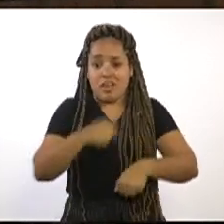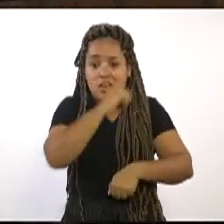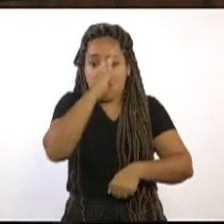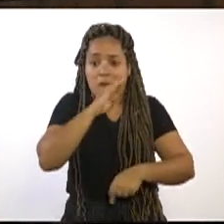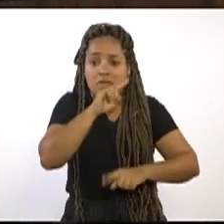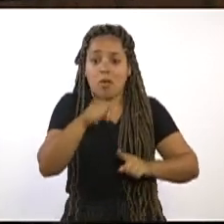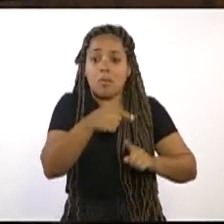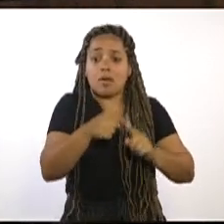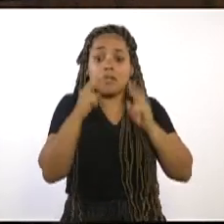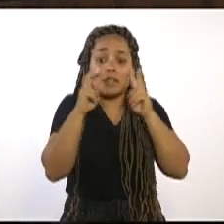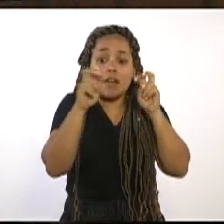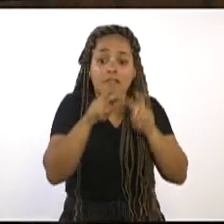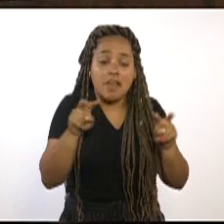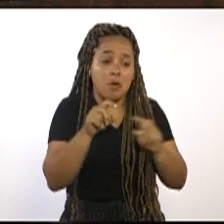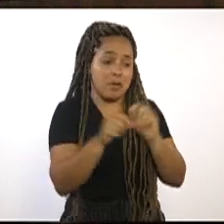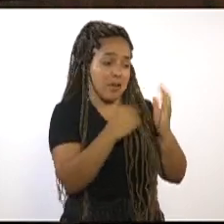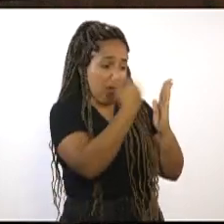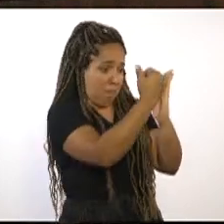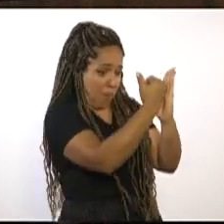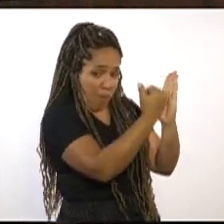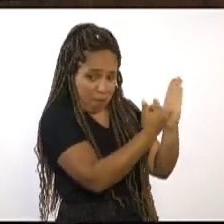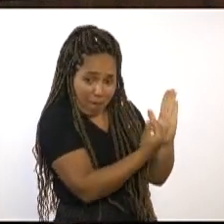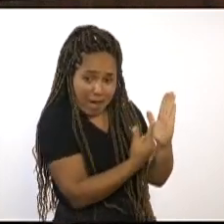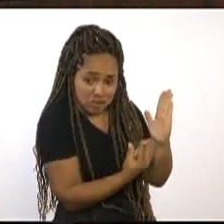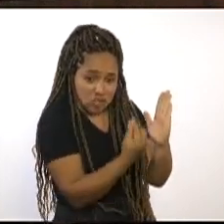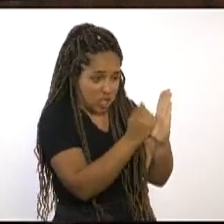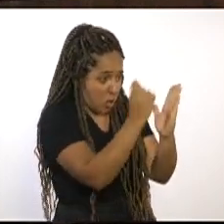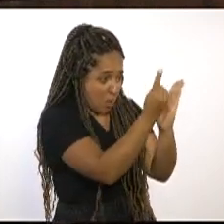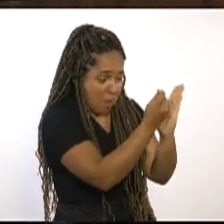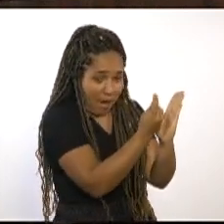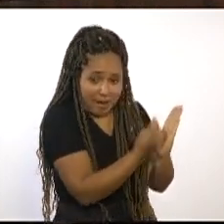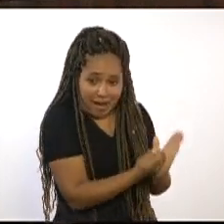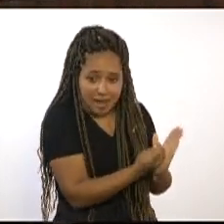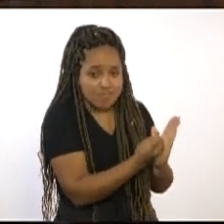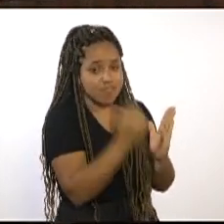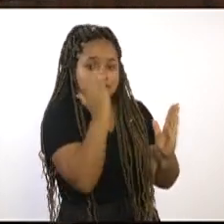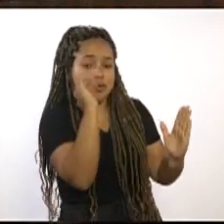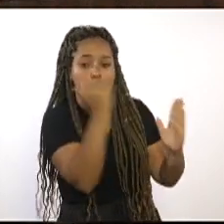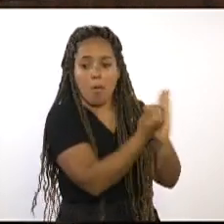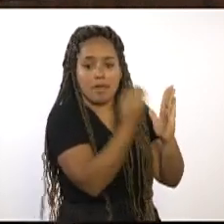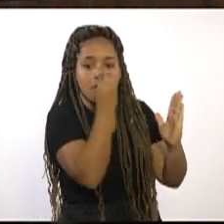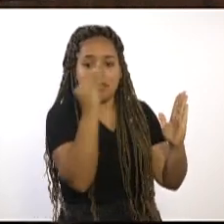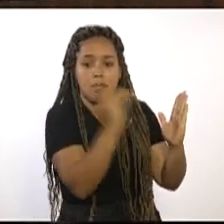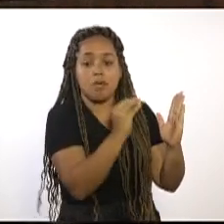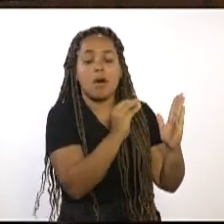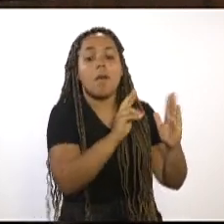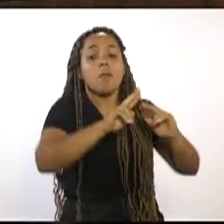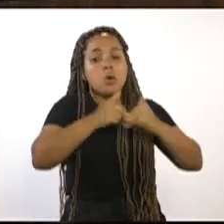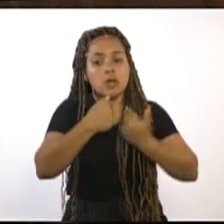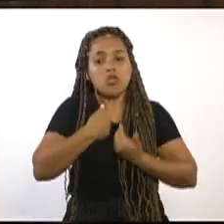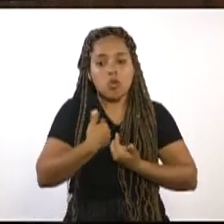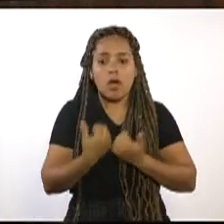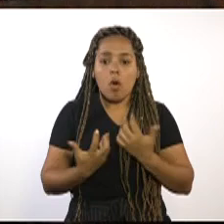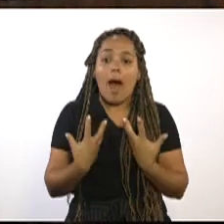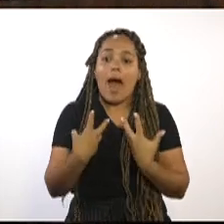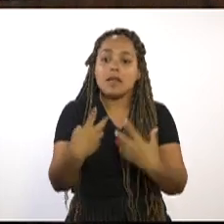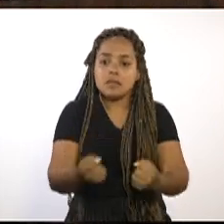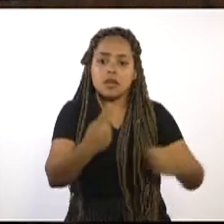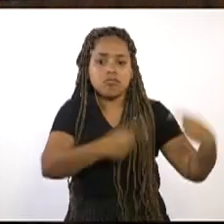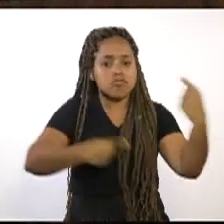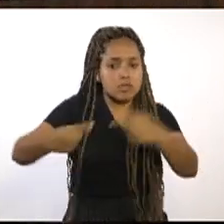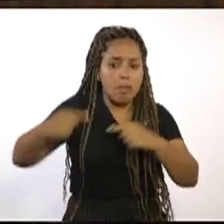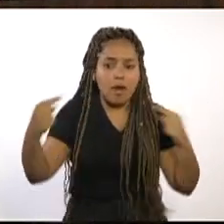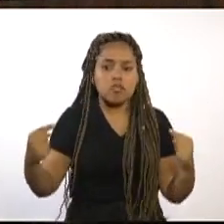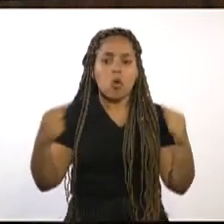apenas uma peça de ficção. Nesse sentido, sou a favor de um debate cada vez mais qualificado do orçamento